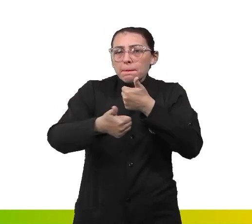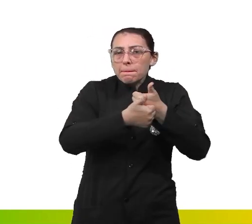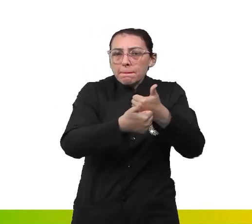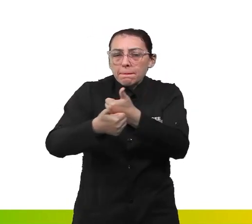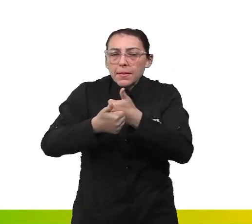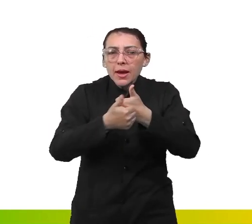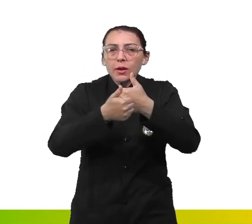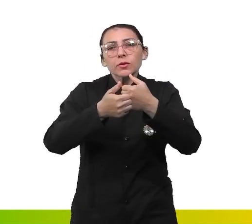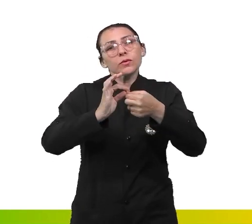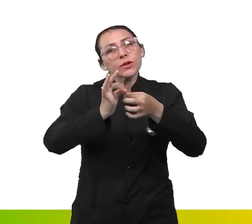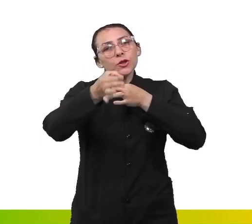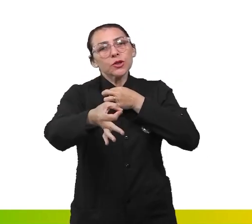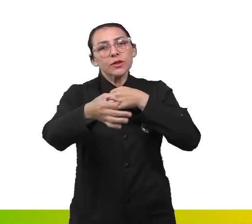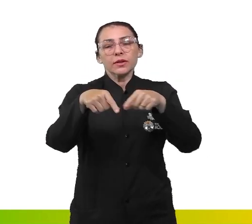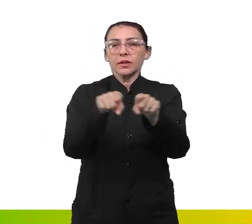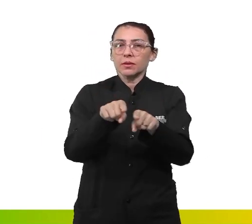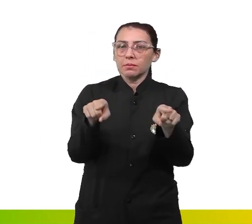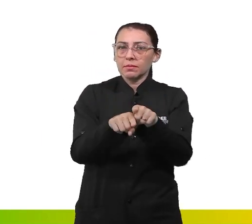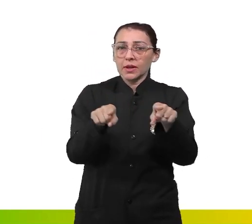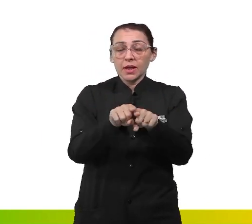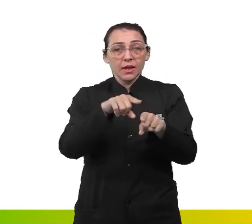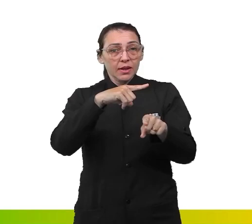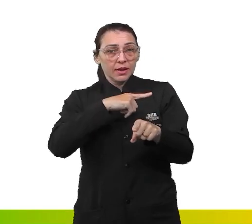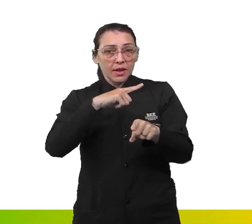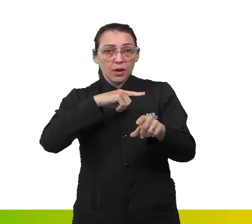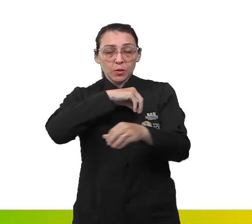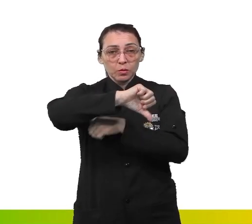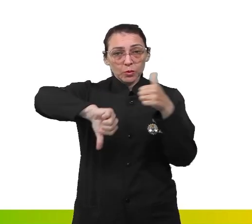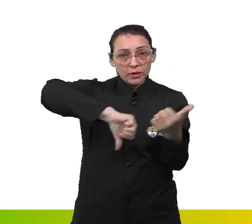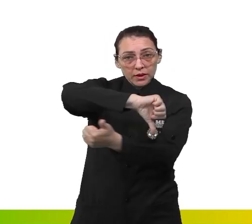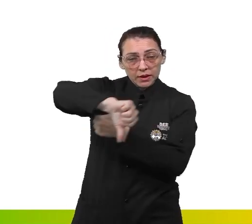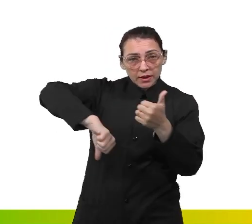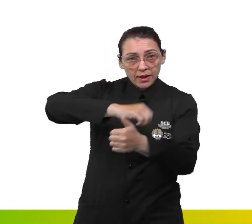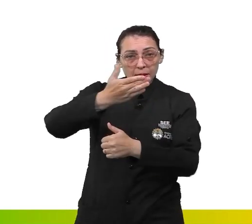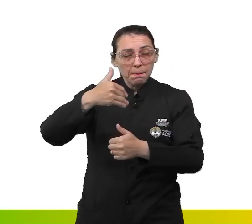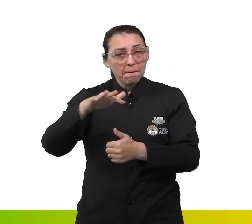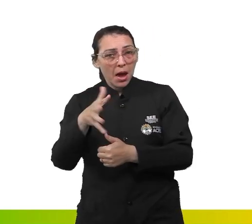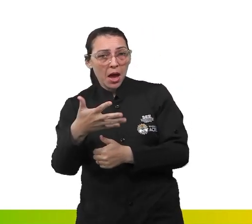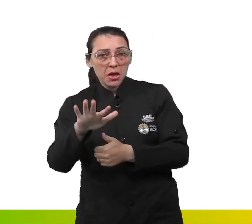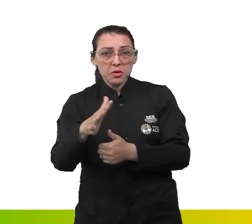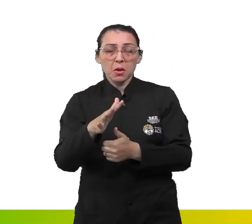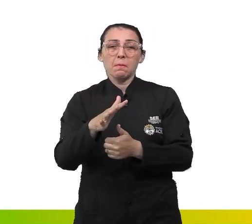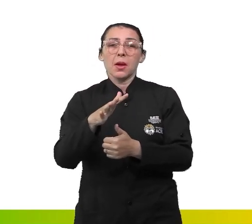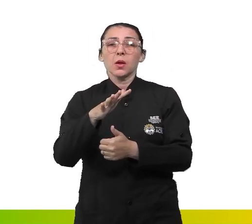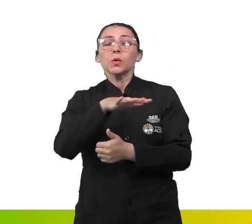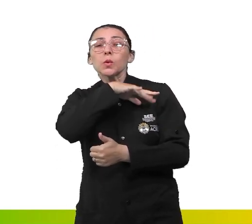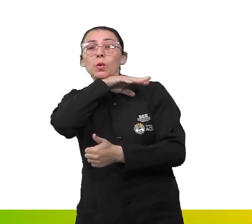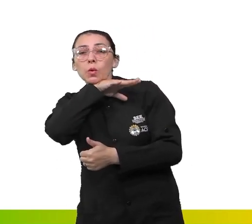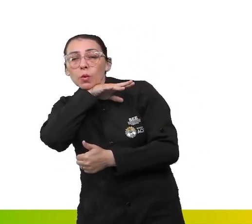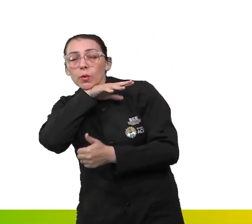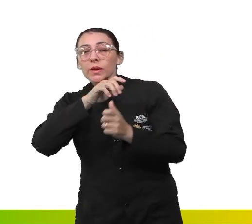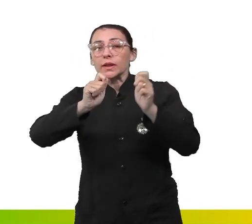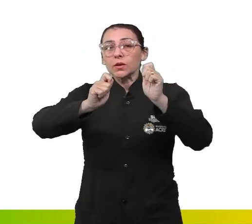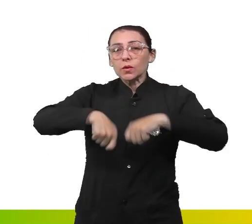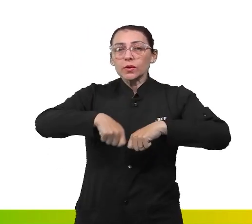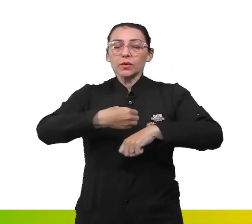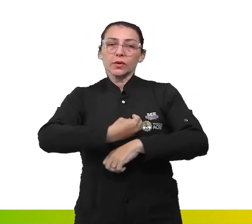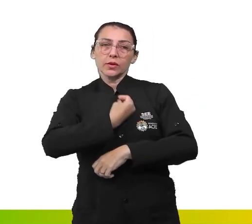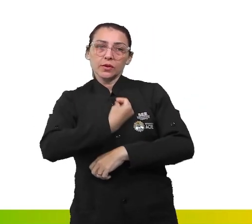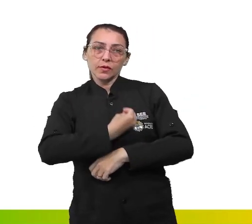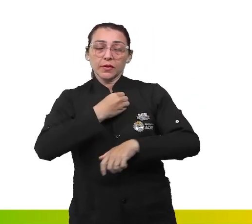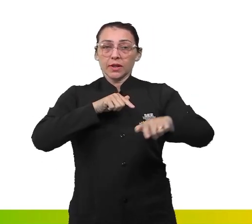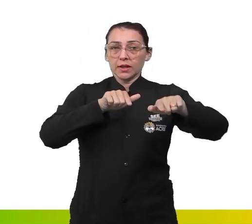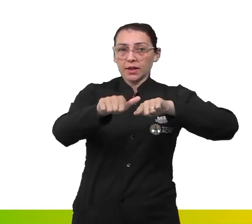próximos e distantes, envolvendo mudanças mais ou menos drásticas nas condições de vida